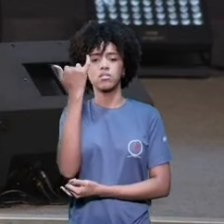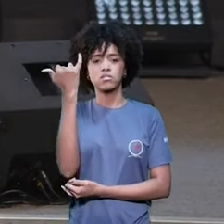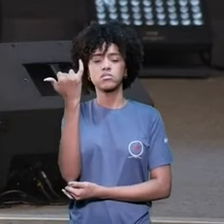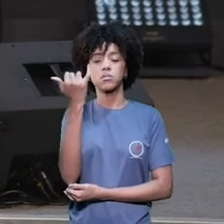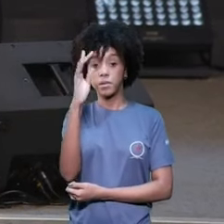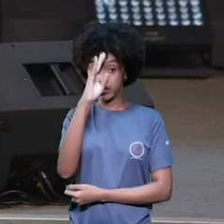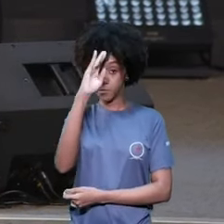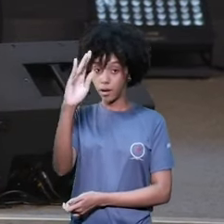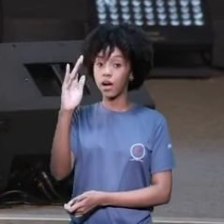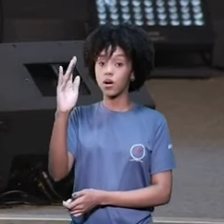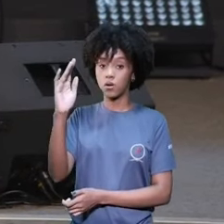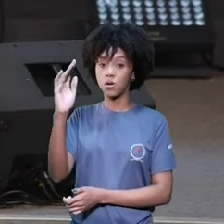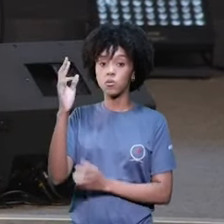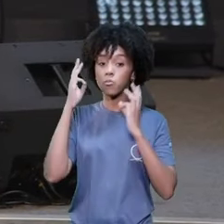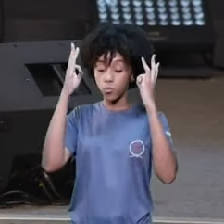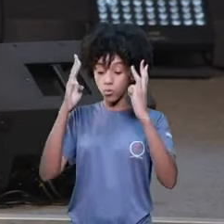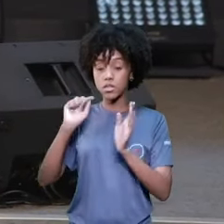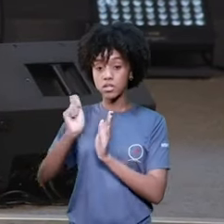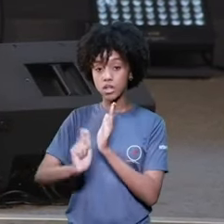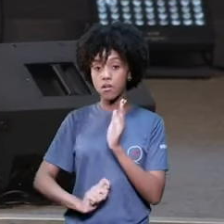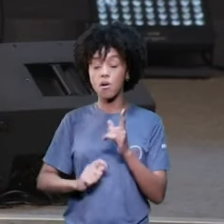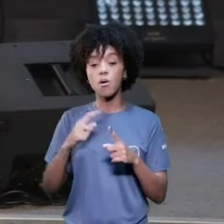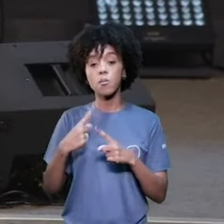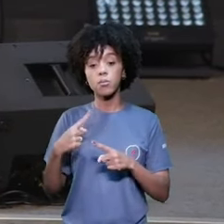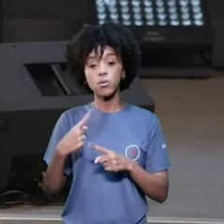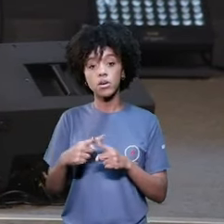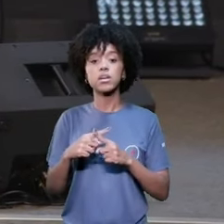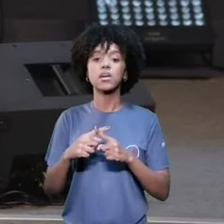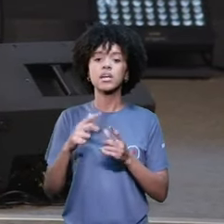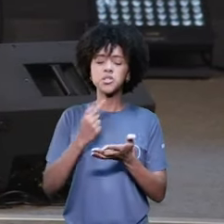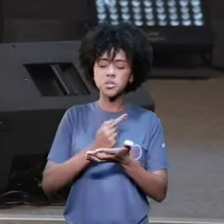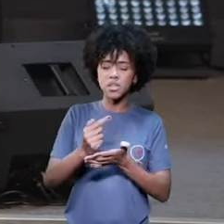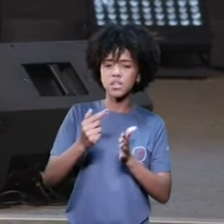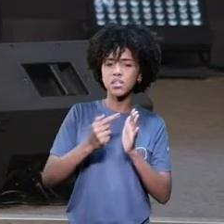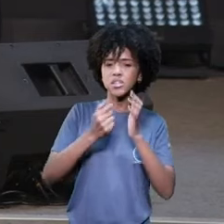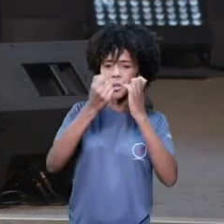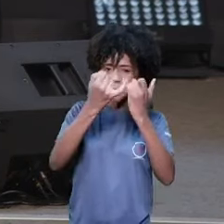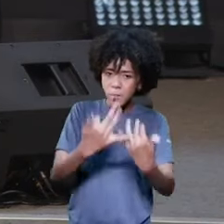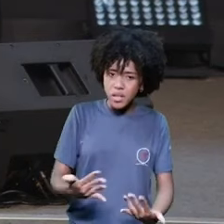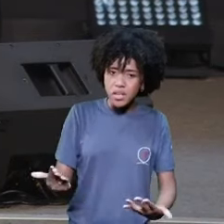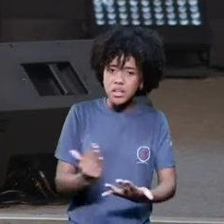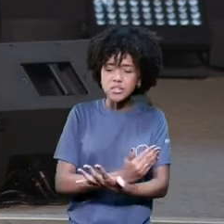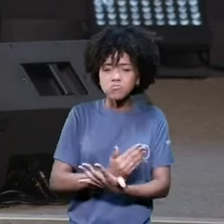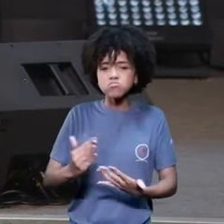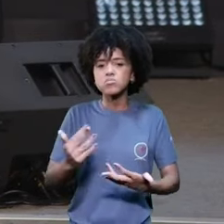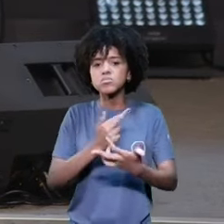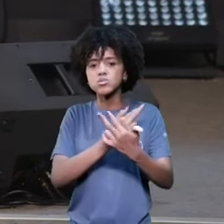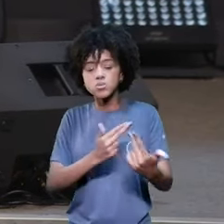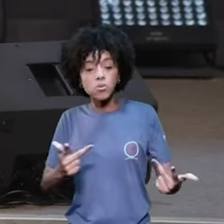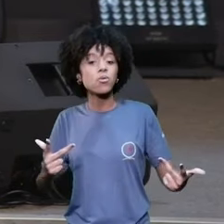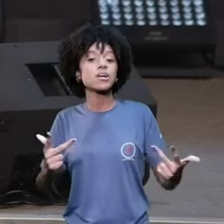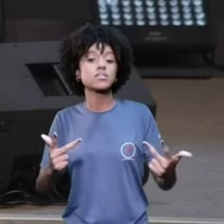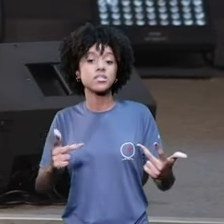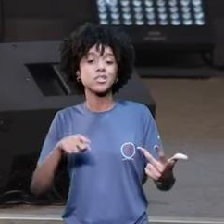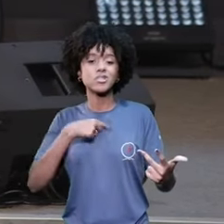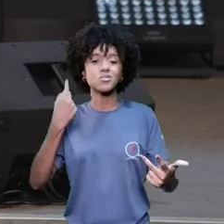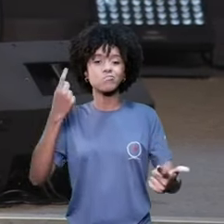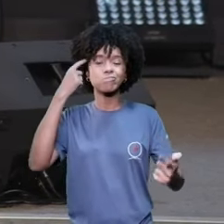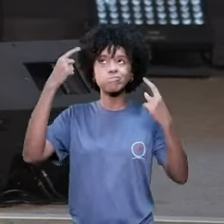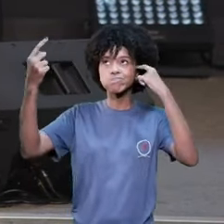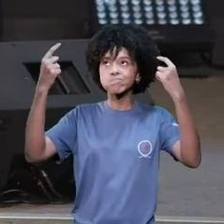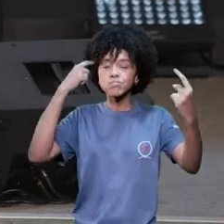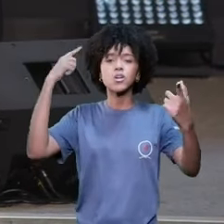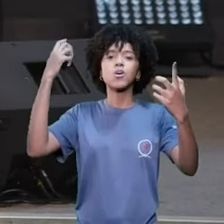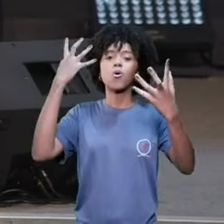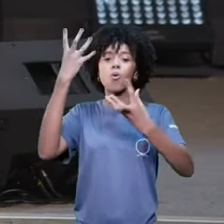Isso porque Gênesis, ele responde algumas questões universais, né? Da onde a gente veio, como as coisas foram criadas, como tudo